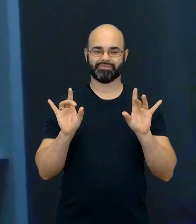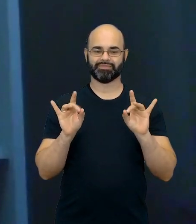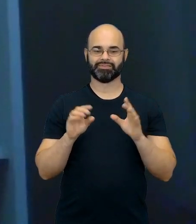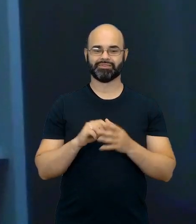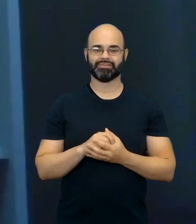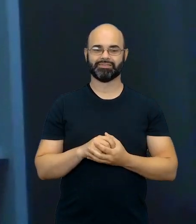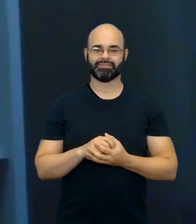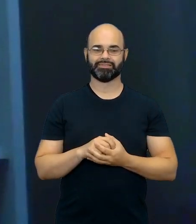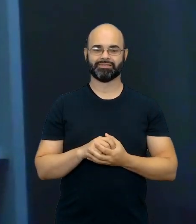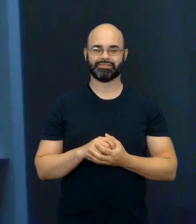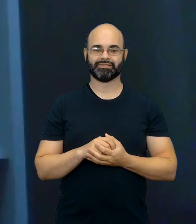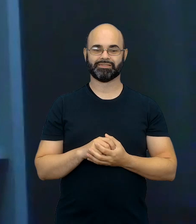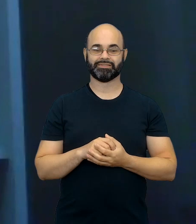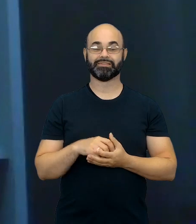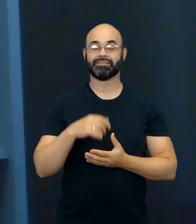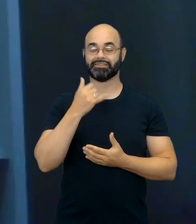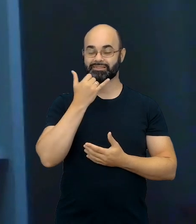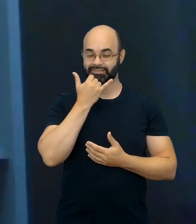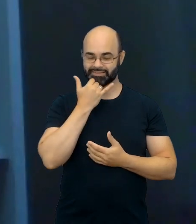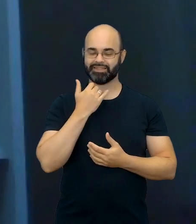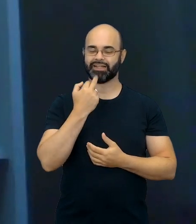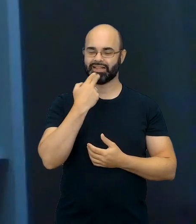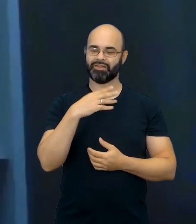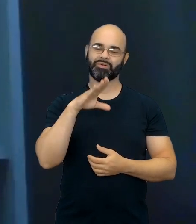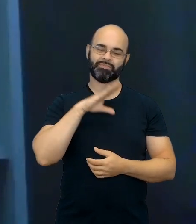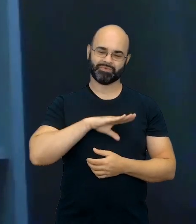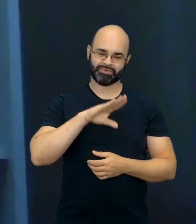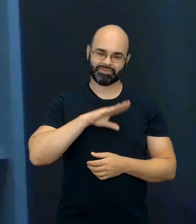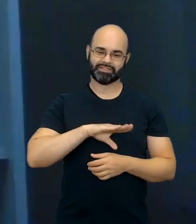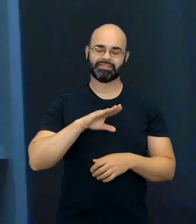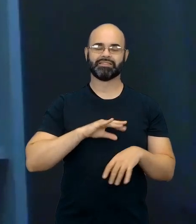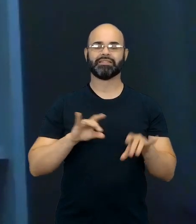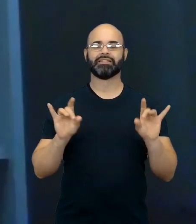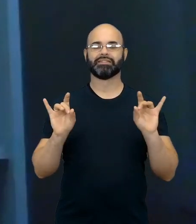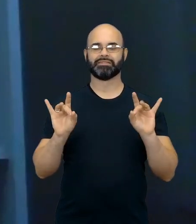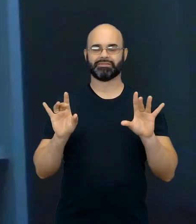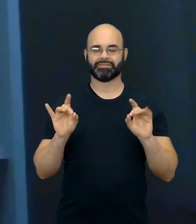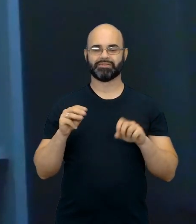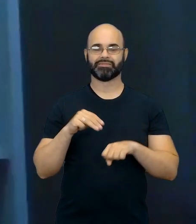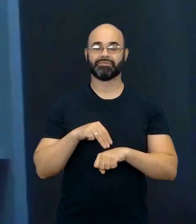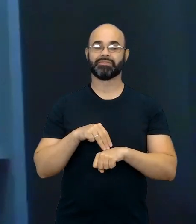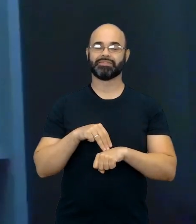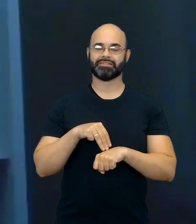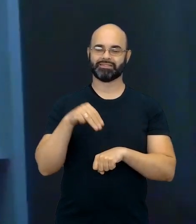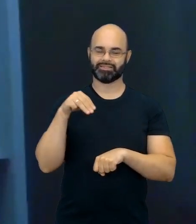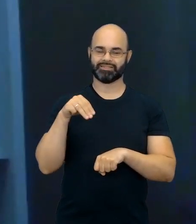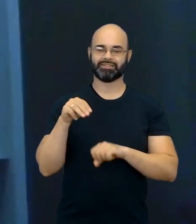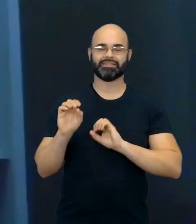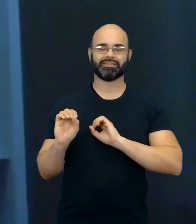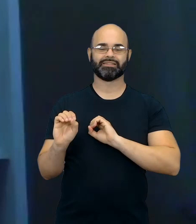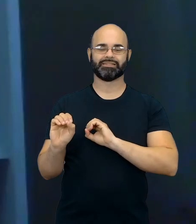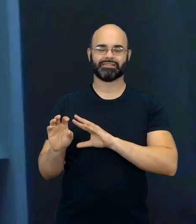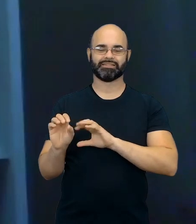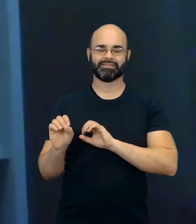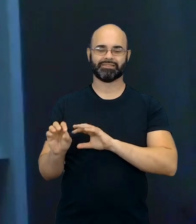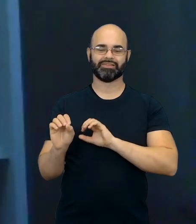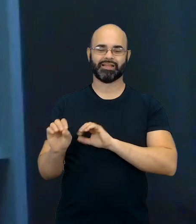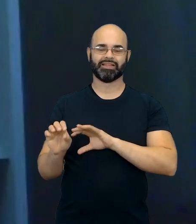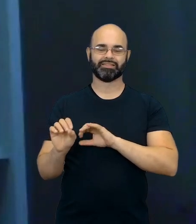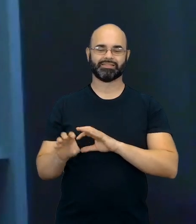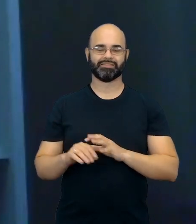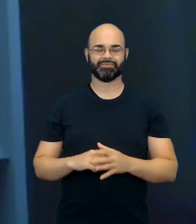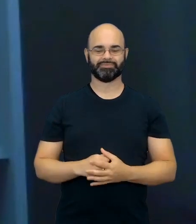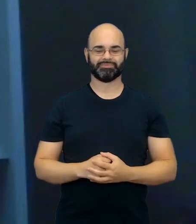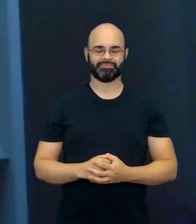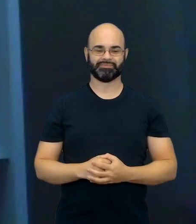leitura especialista em língua portuguesa e mestrado também em educação, tá bom? E